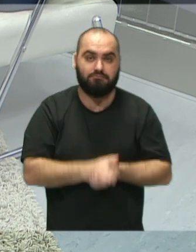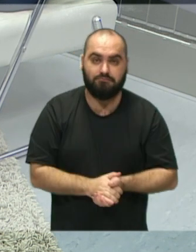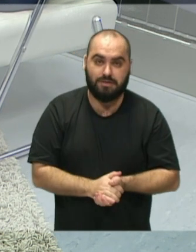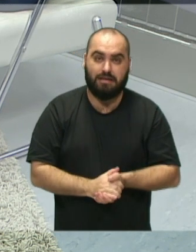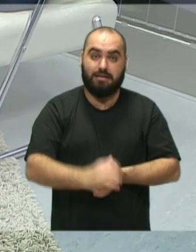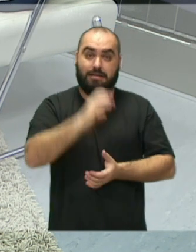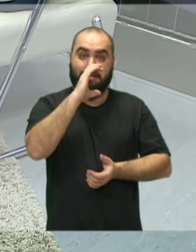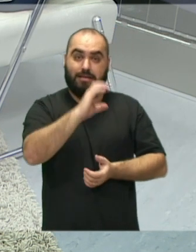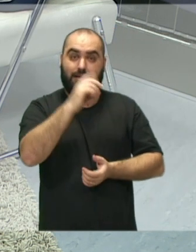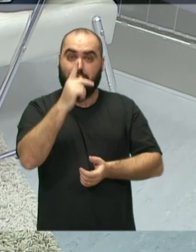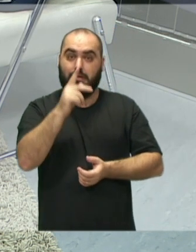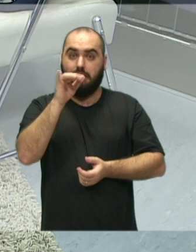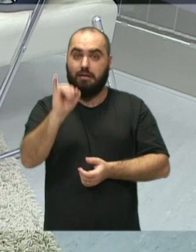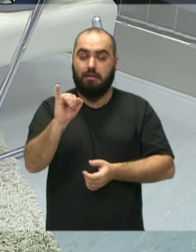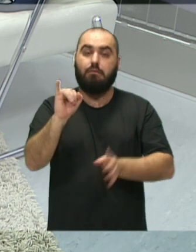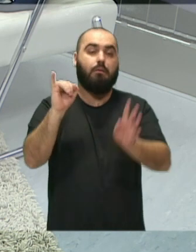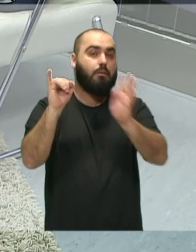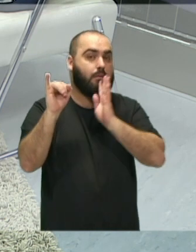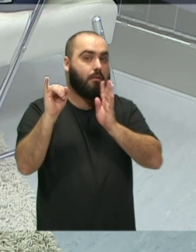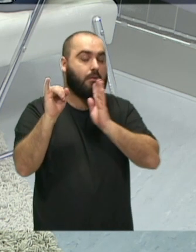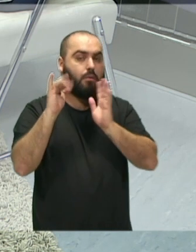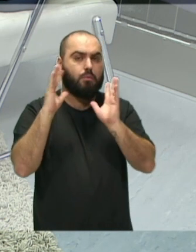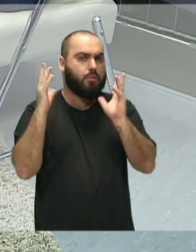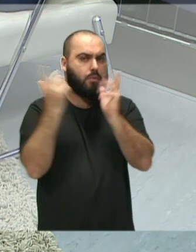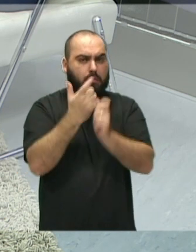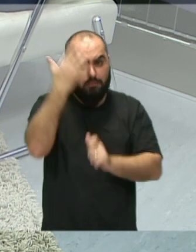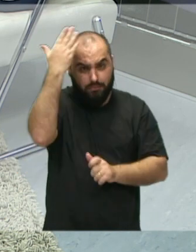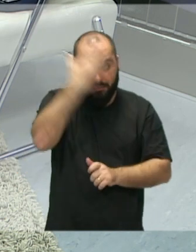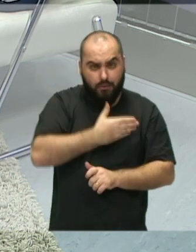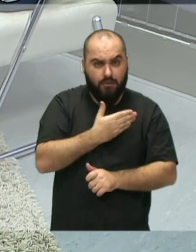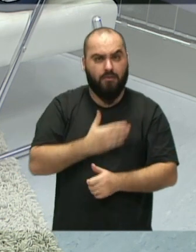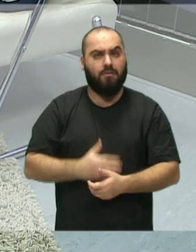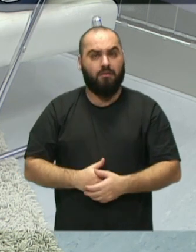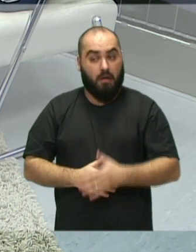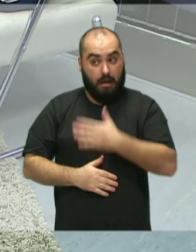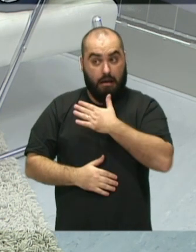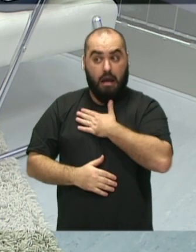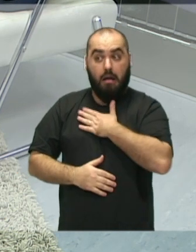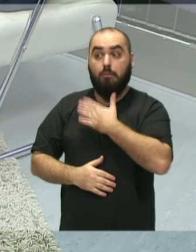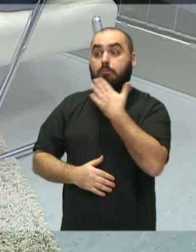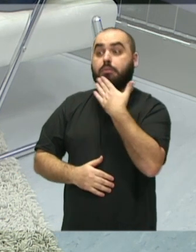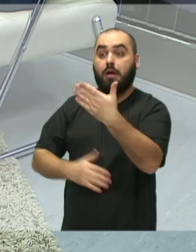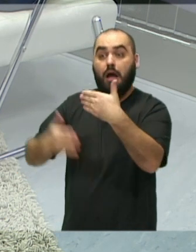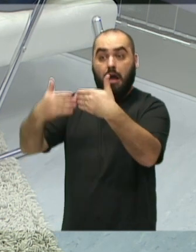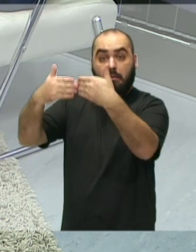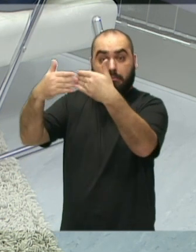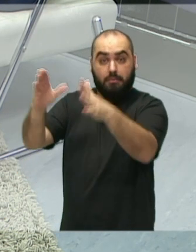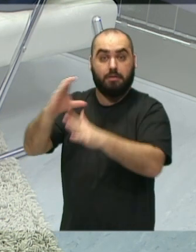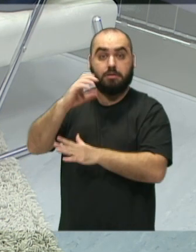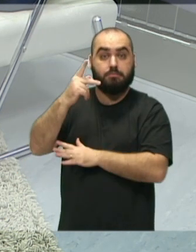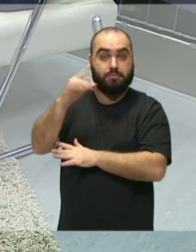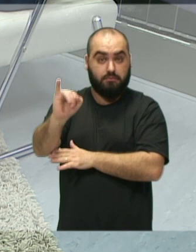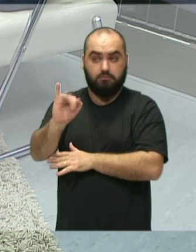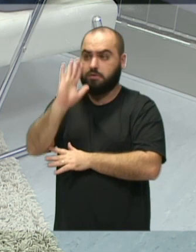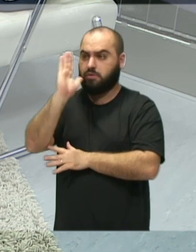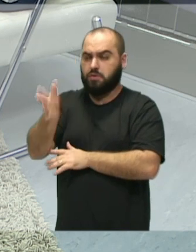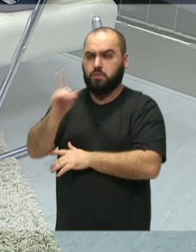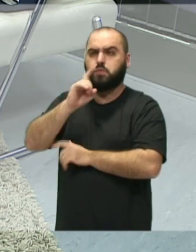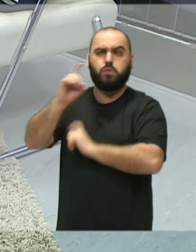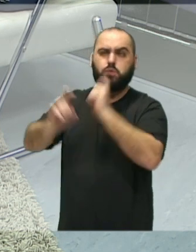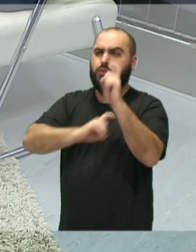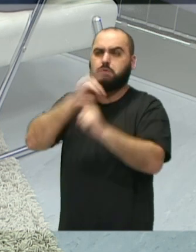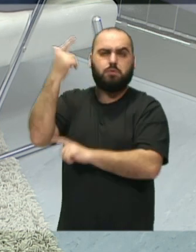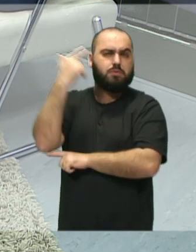CPI, mesmo ele tendo conhecimento, porque está tudo provado, viu? Quando eu pedi a abertura da CPI, eu já não tinha dúvida quanto a isso. Eu queria achar